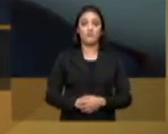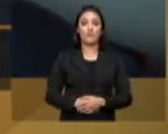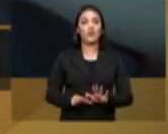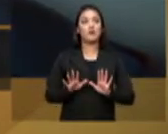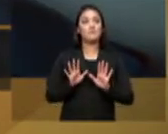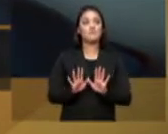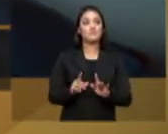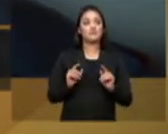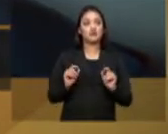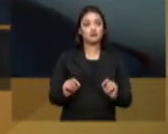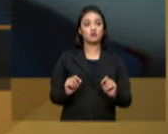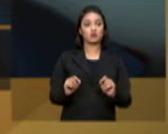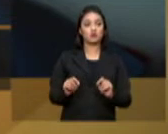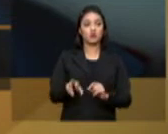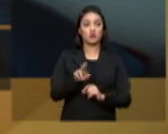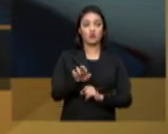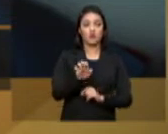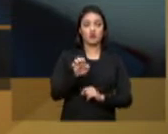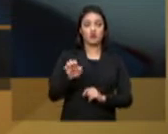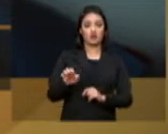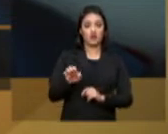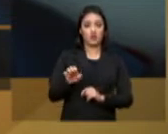Já no recurso extraordinário